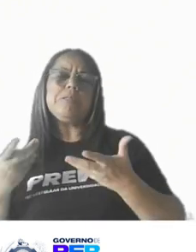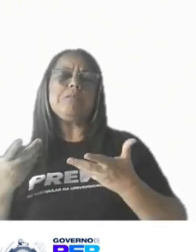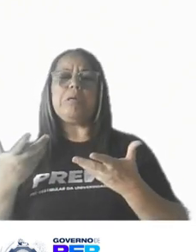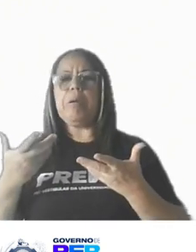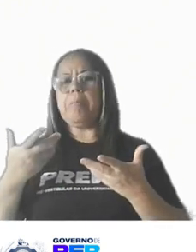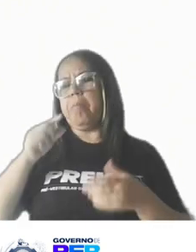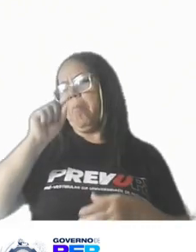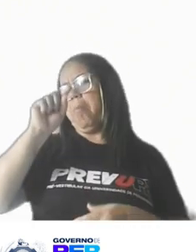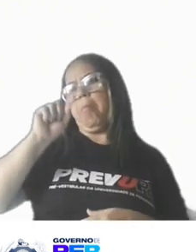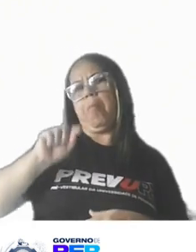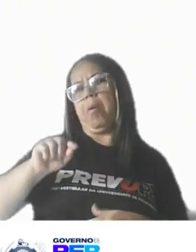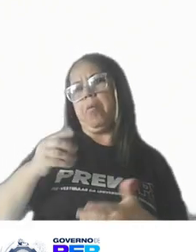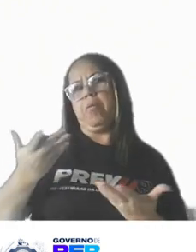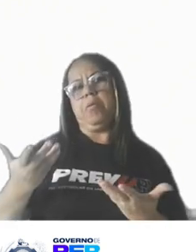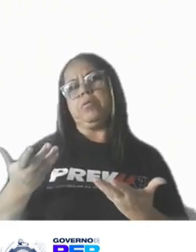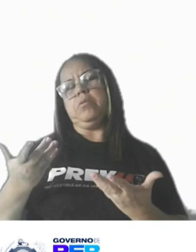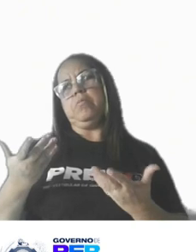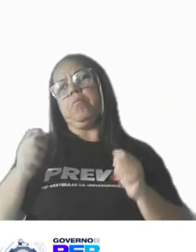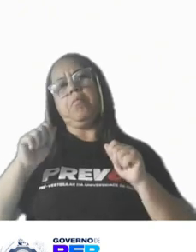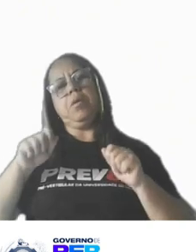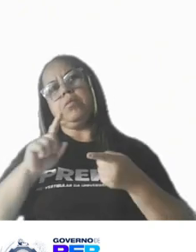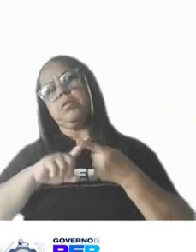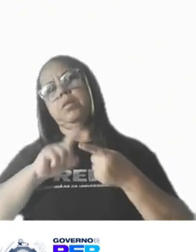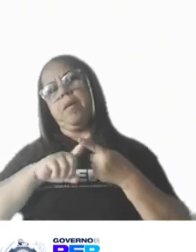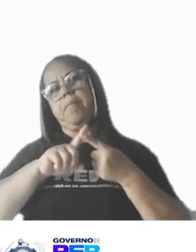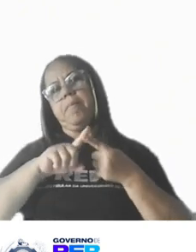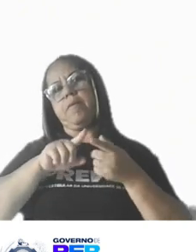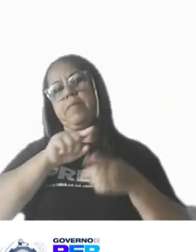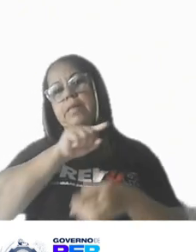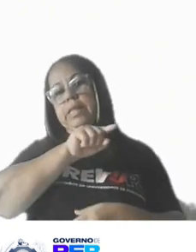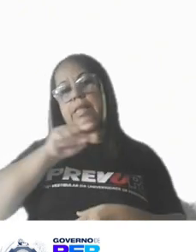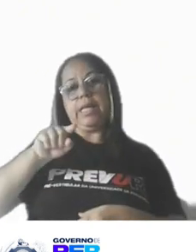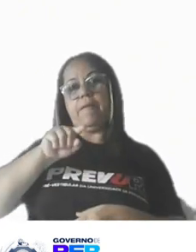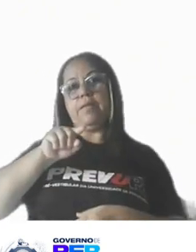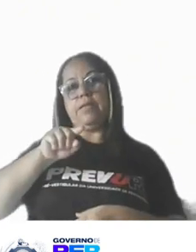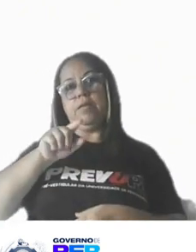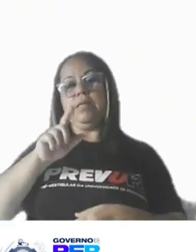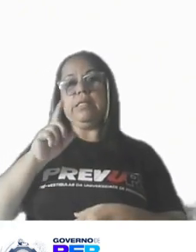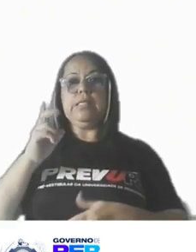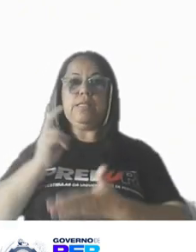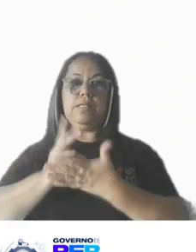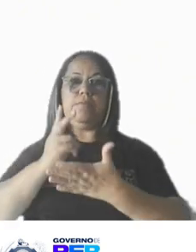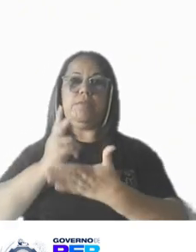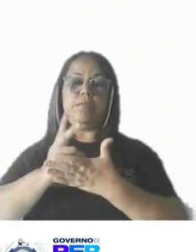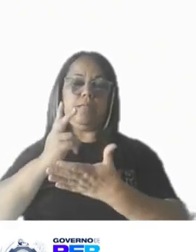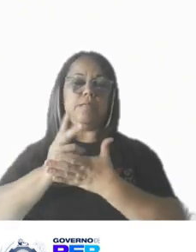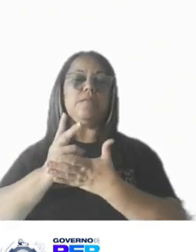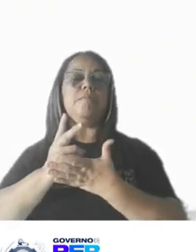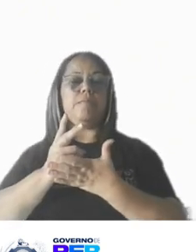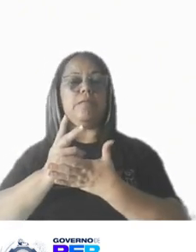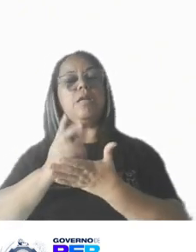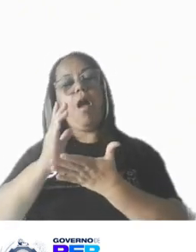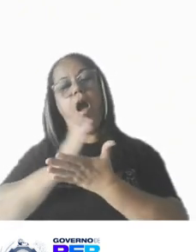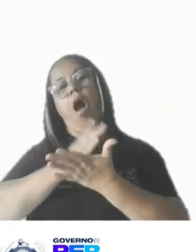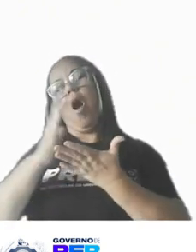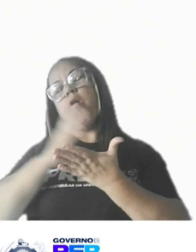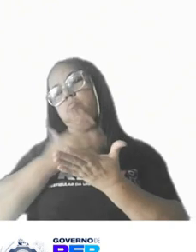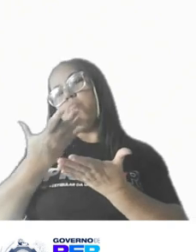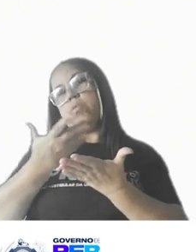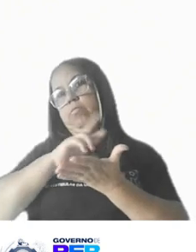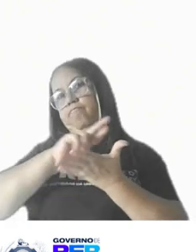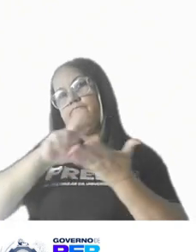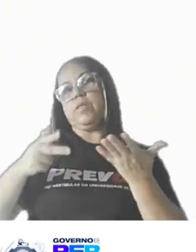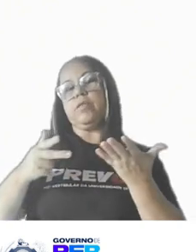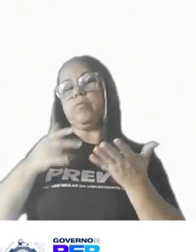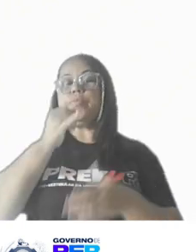pode ser dois pontos também, pode ser até um travessão. Mas ele sempre vai estar isolado por algum sinal de pontuação. No